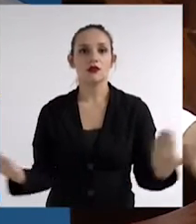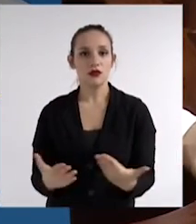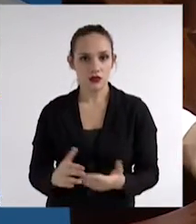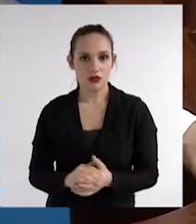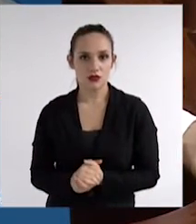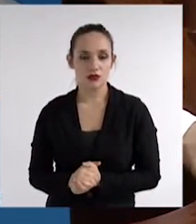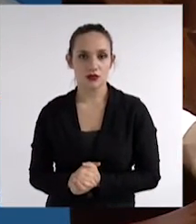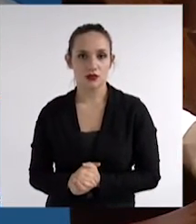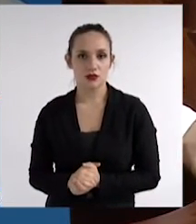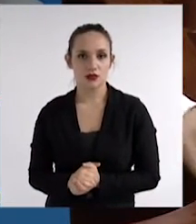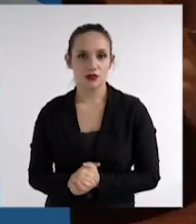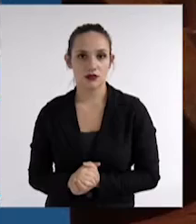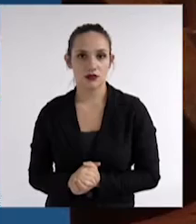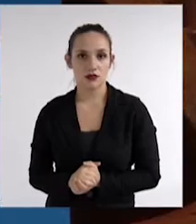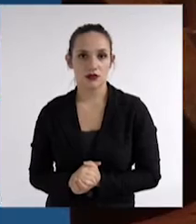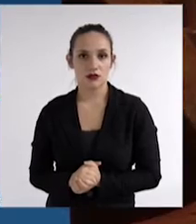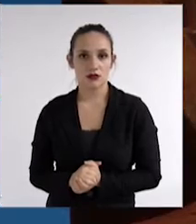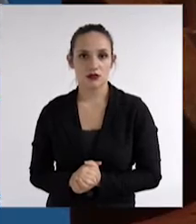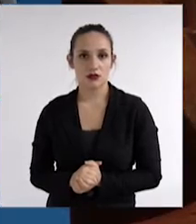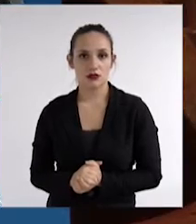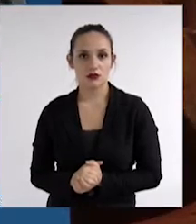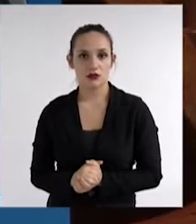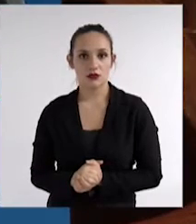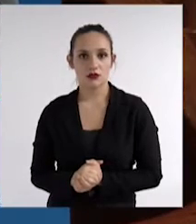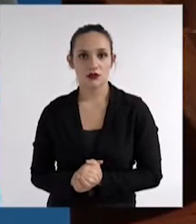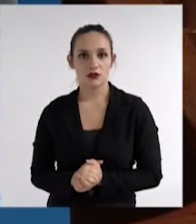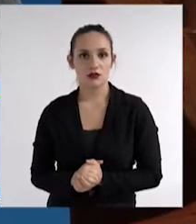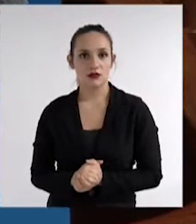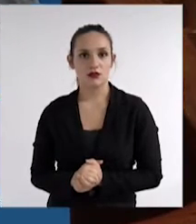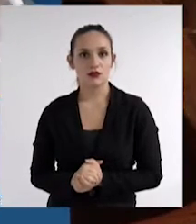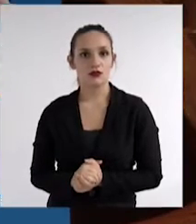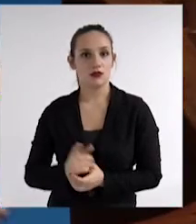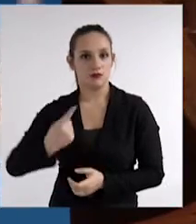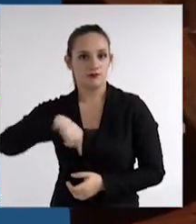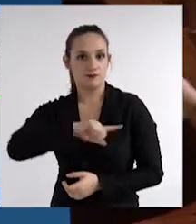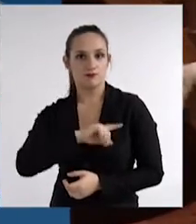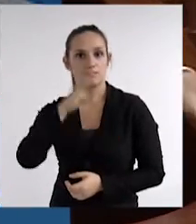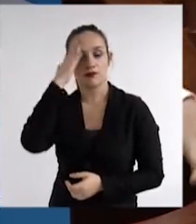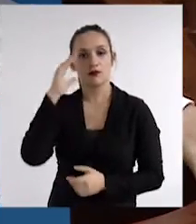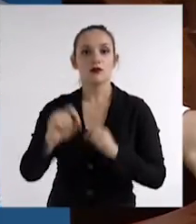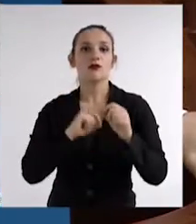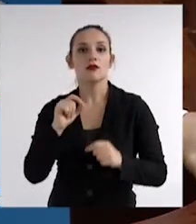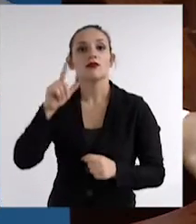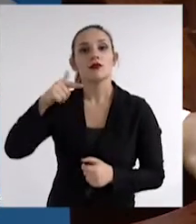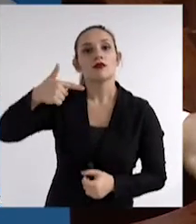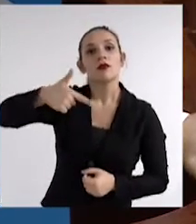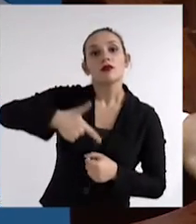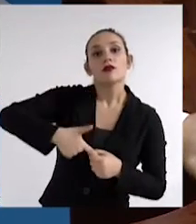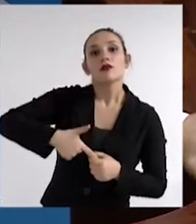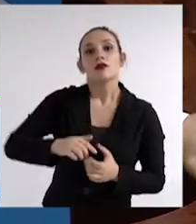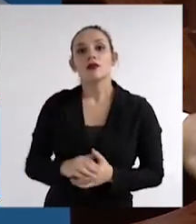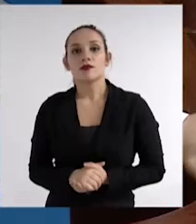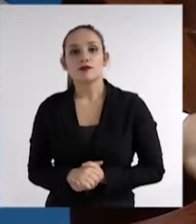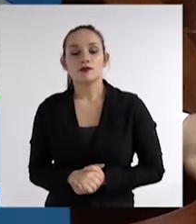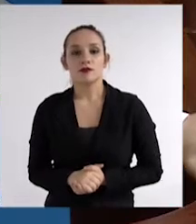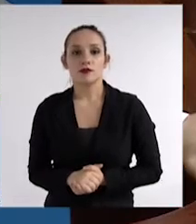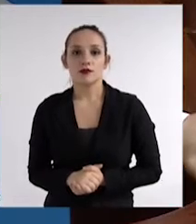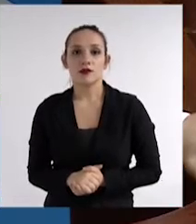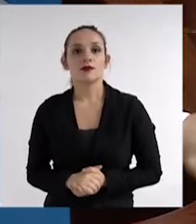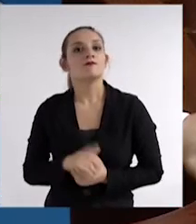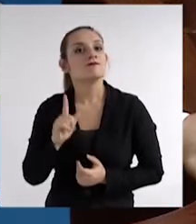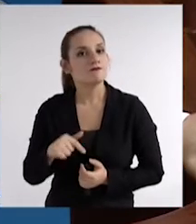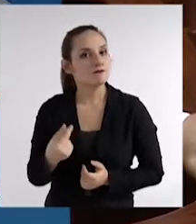Hoje, nós sabemos que o combustível, ele sim tem